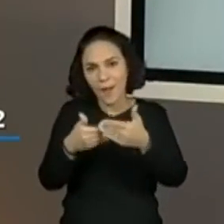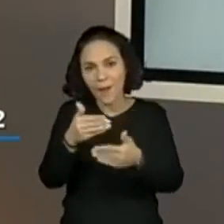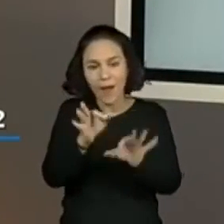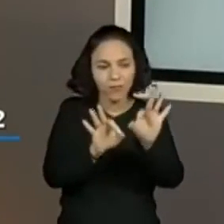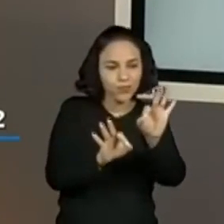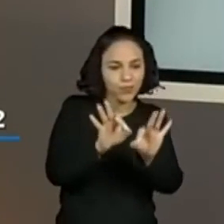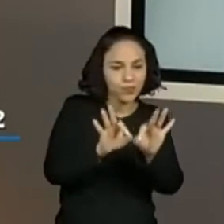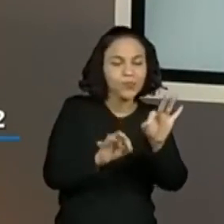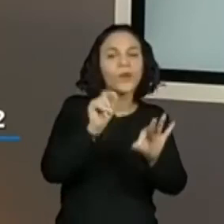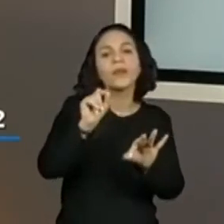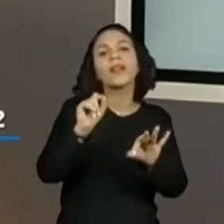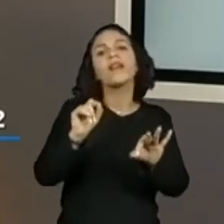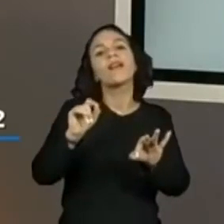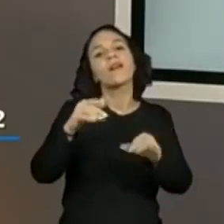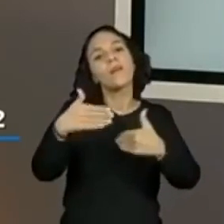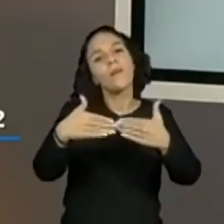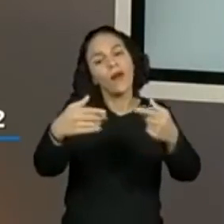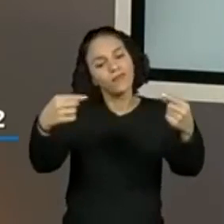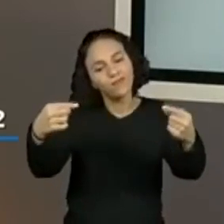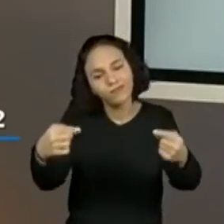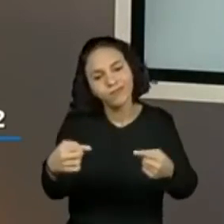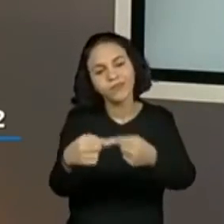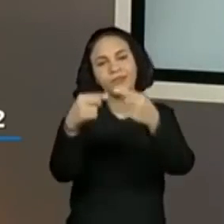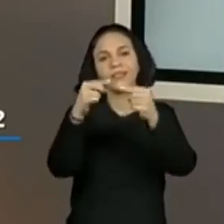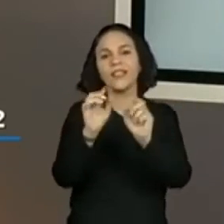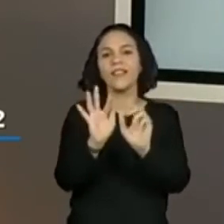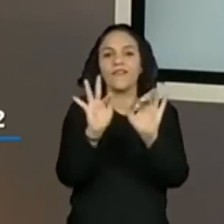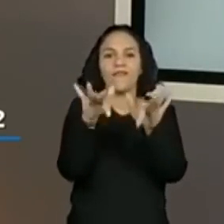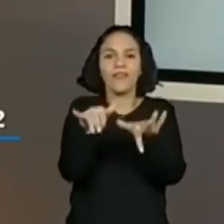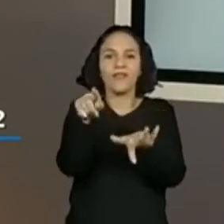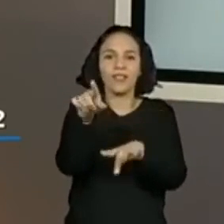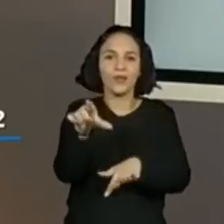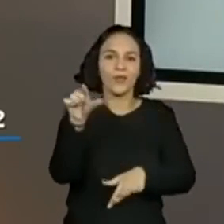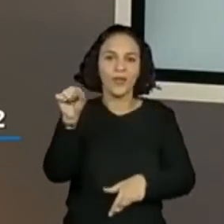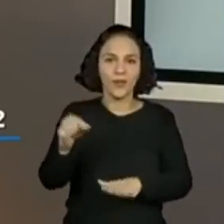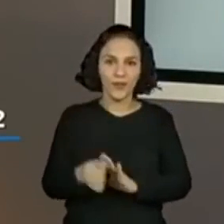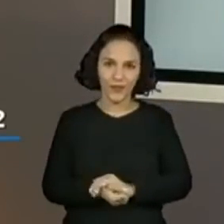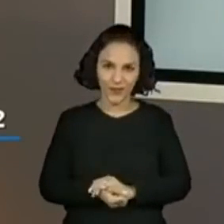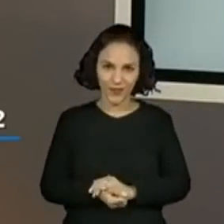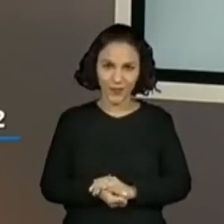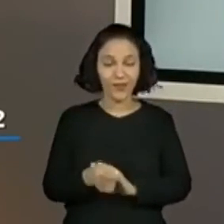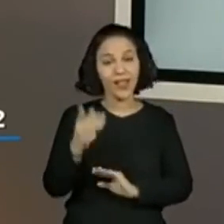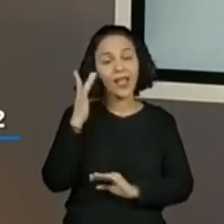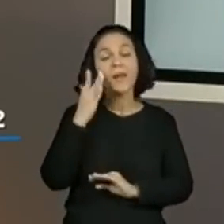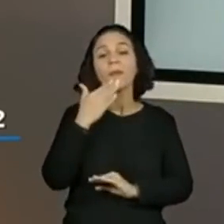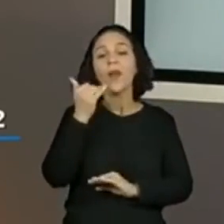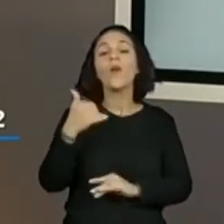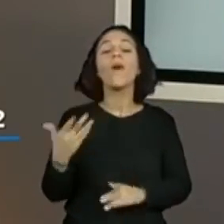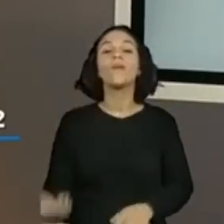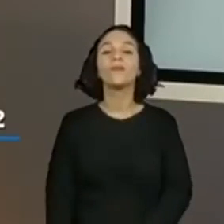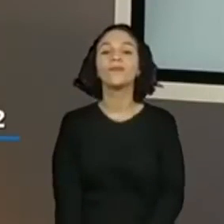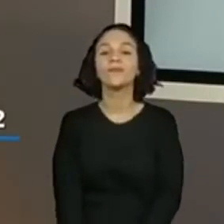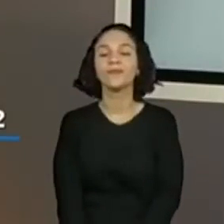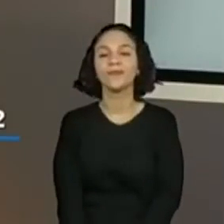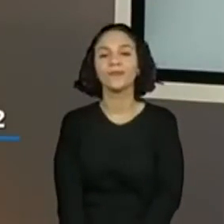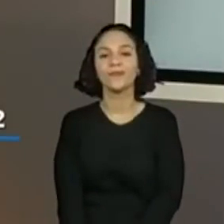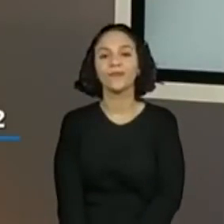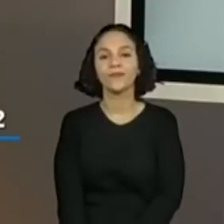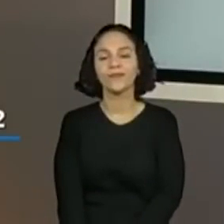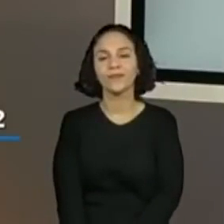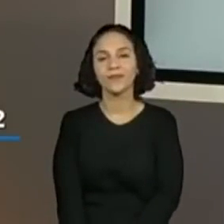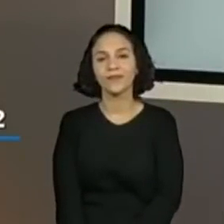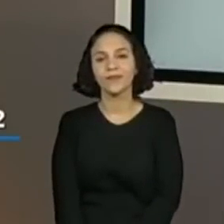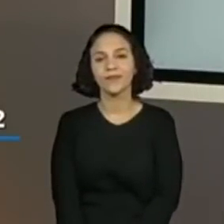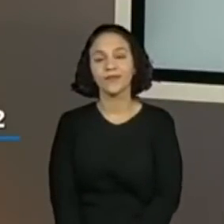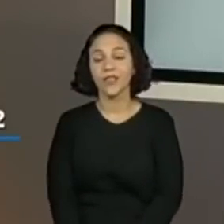os acontecimentos para chegar naquele final. Qual vocês acham melhor? Noturno, planejar